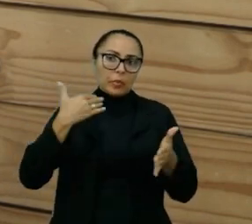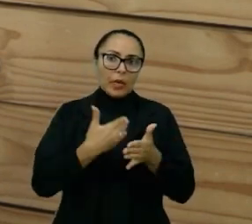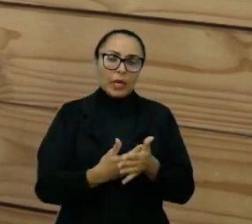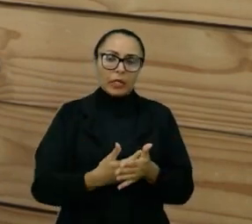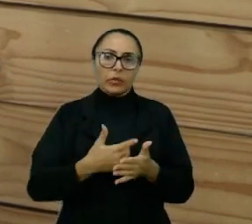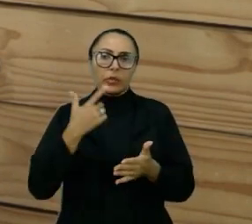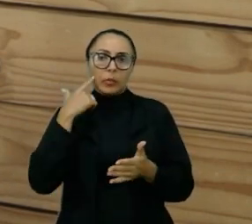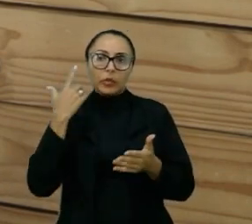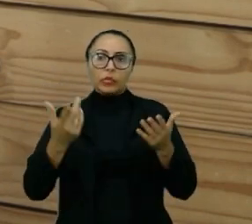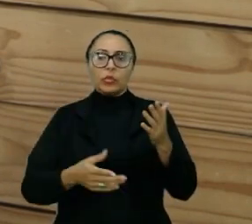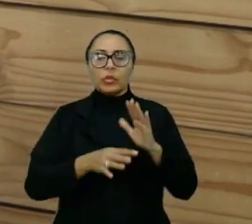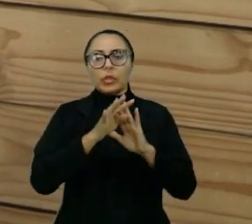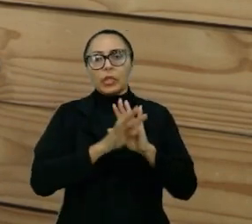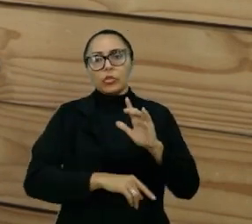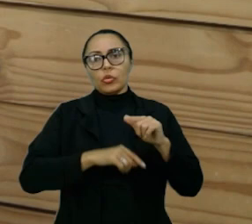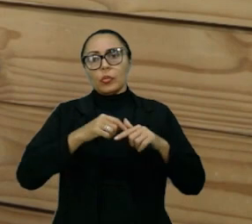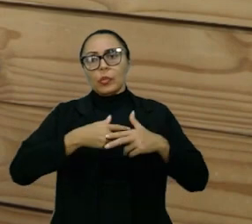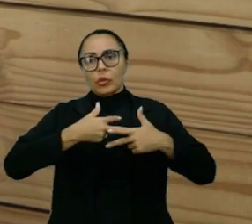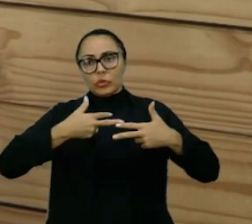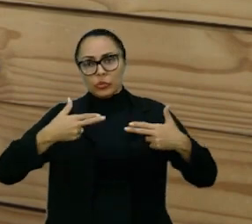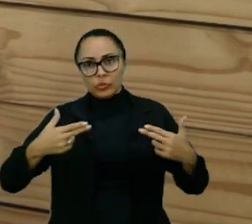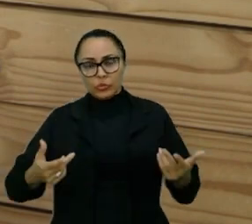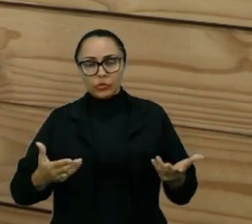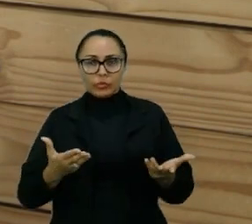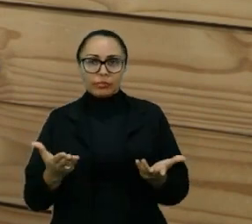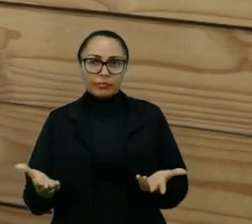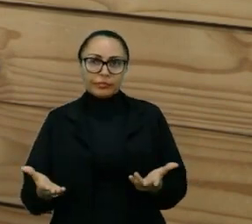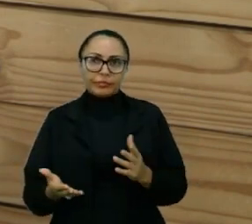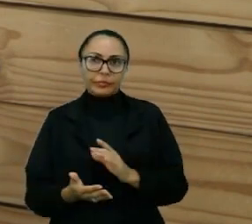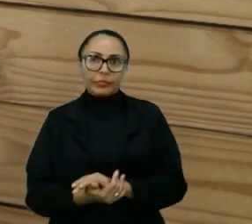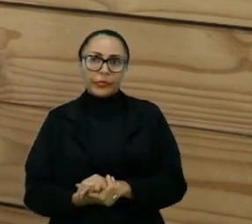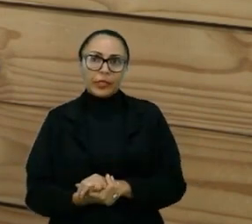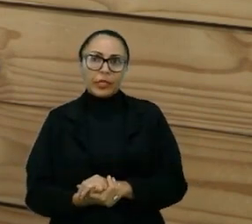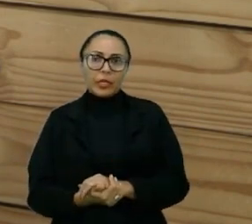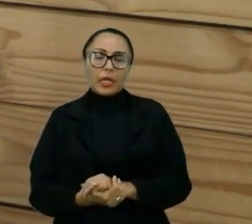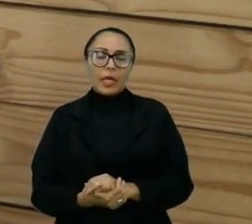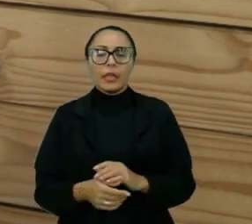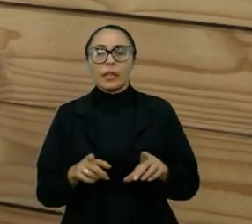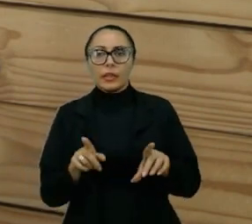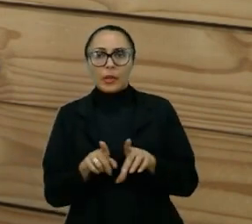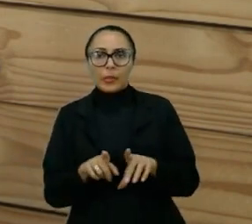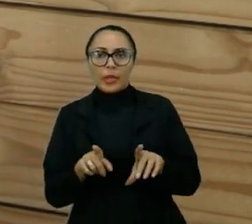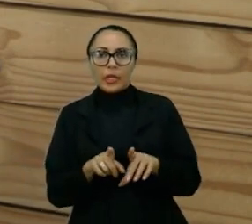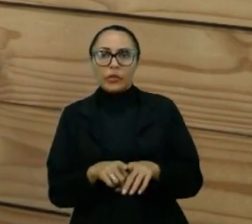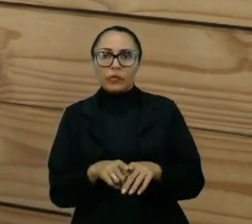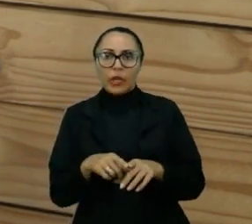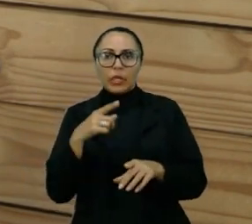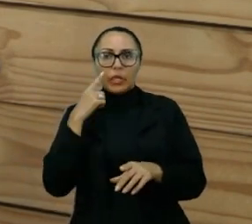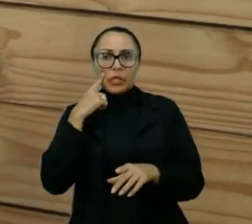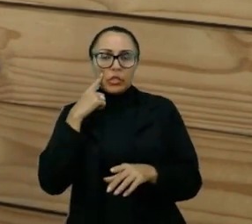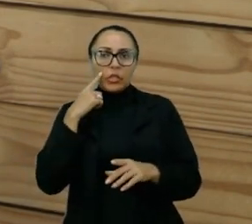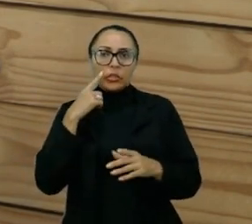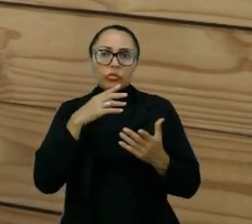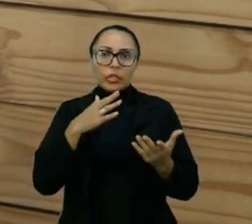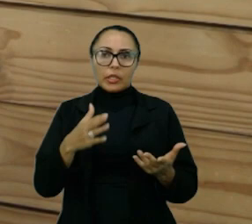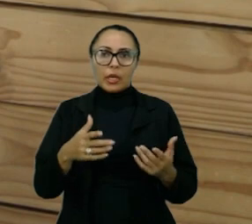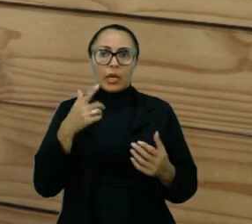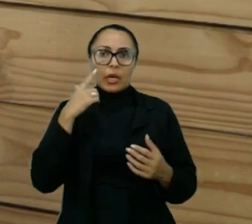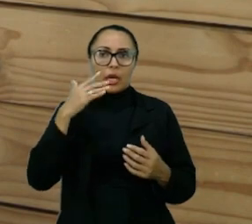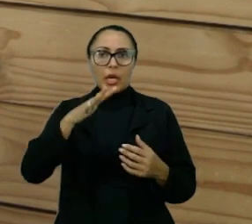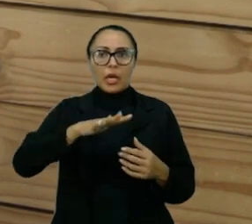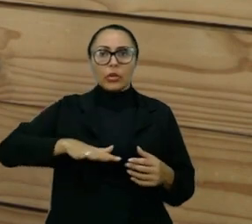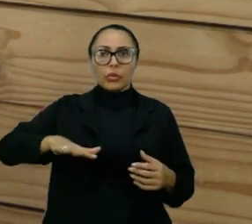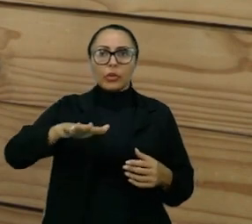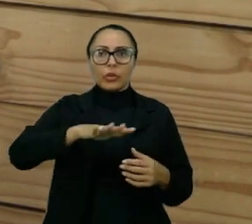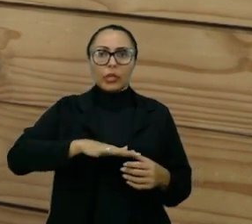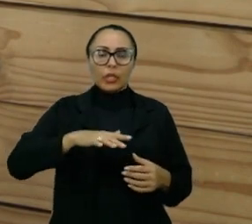esse produto estando comprometido, ele também vai chegar a comprometer, por exemplo, a questão